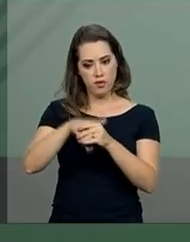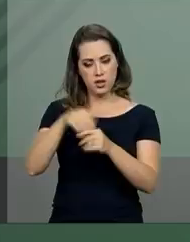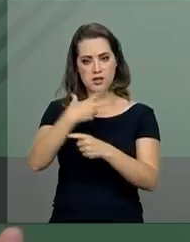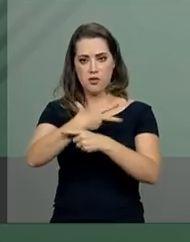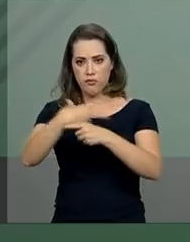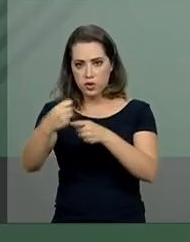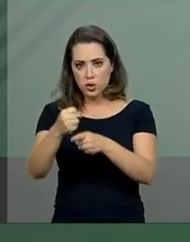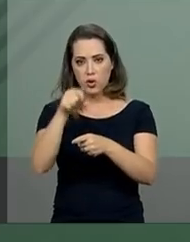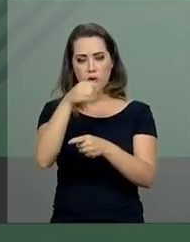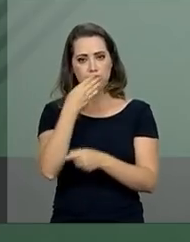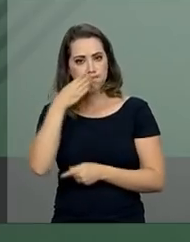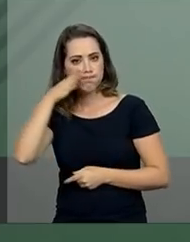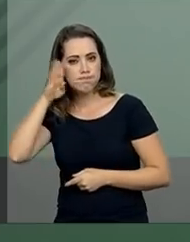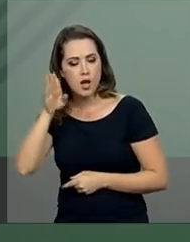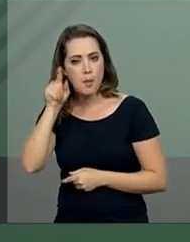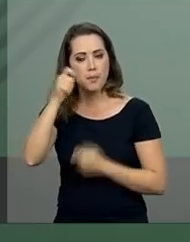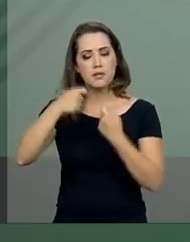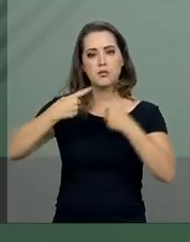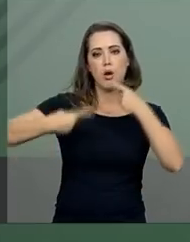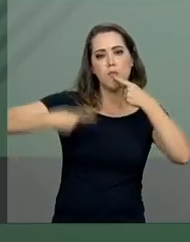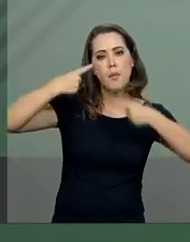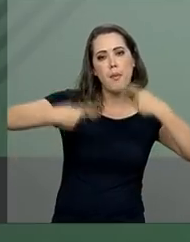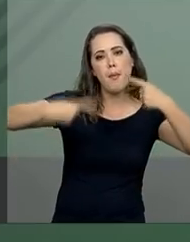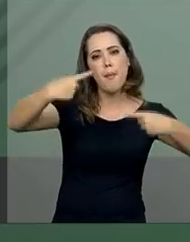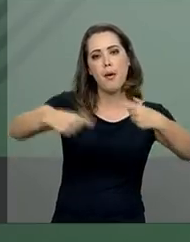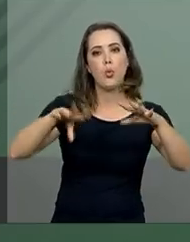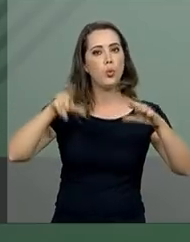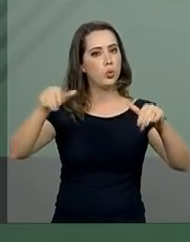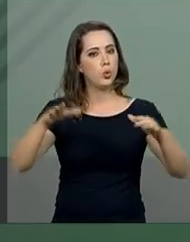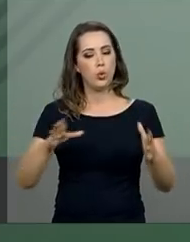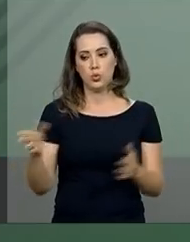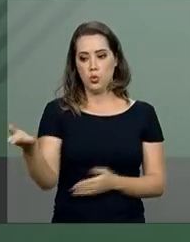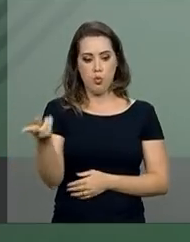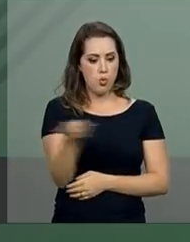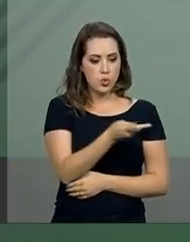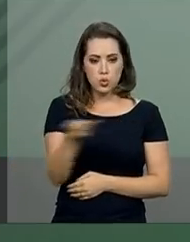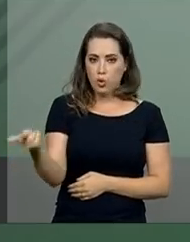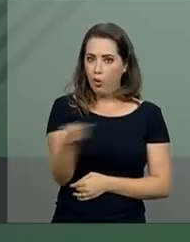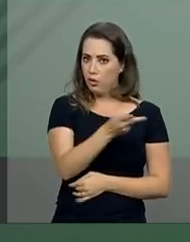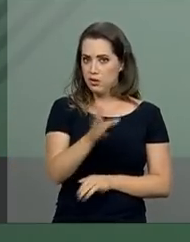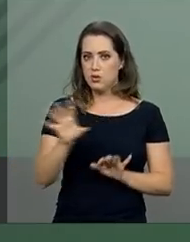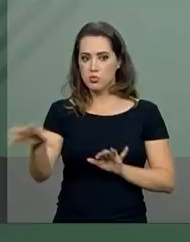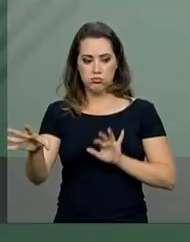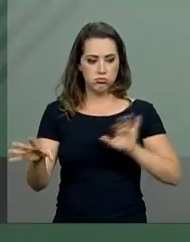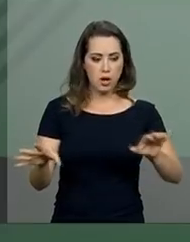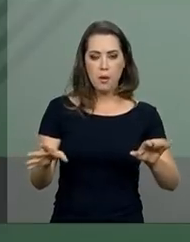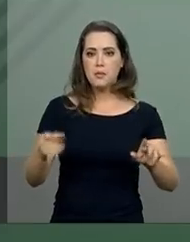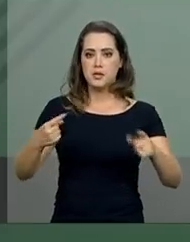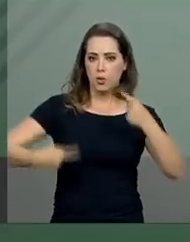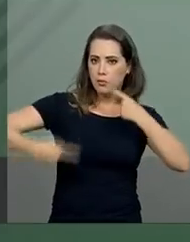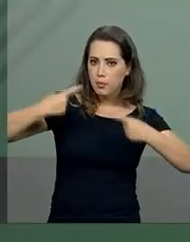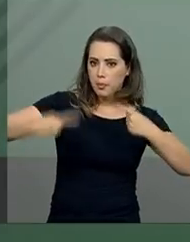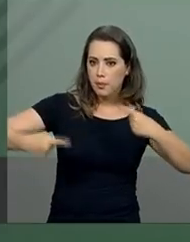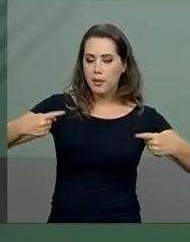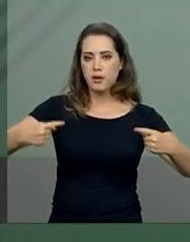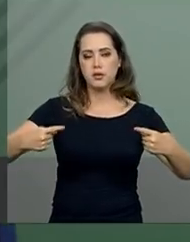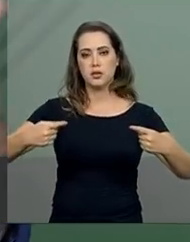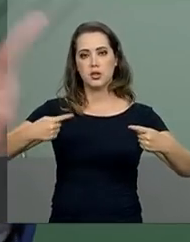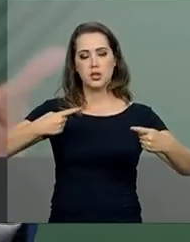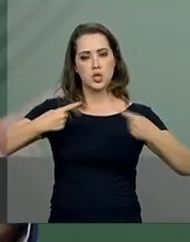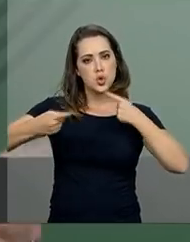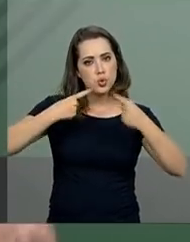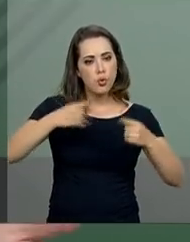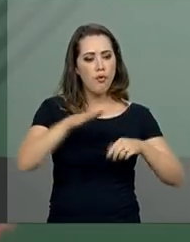tem que dialogar com todos não tem outra situação possível aquele que vier